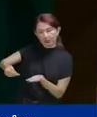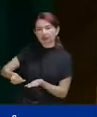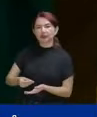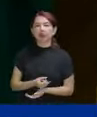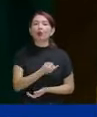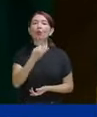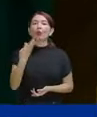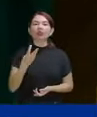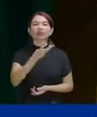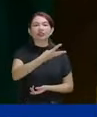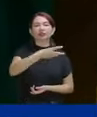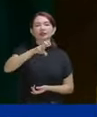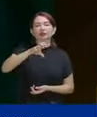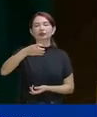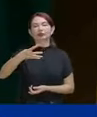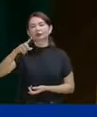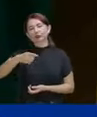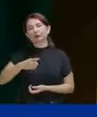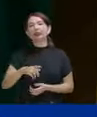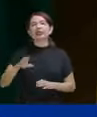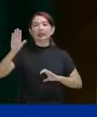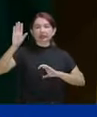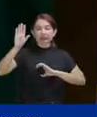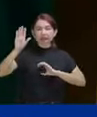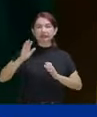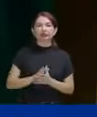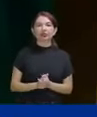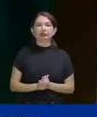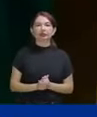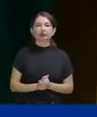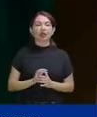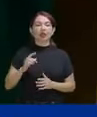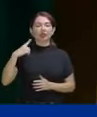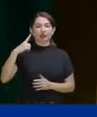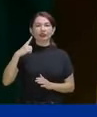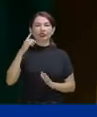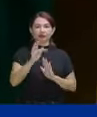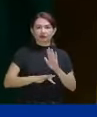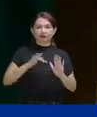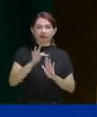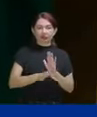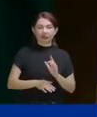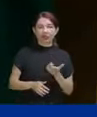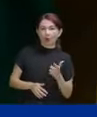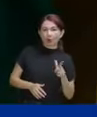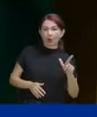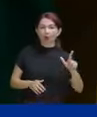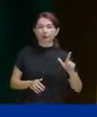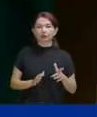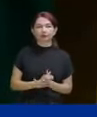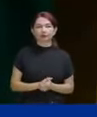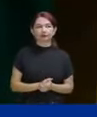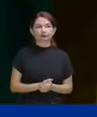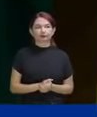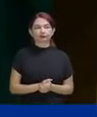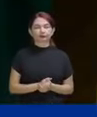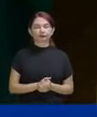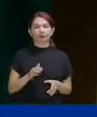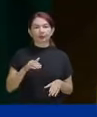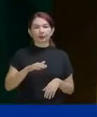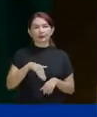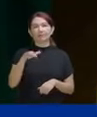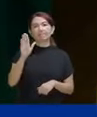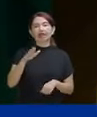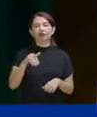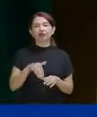O candidato a deputado federal, mesmo carro em que concorreu o prestador de contas, mais